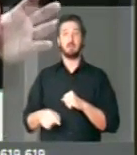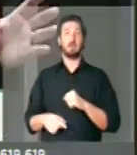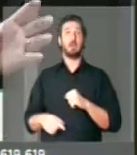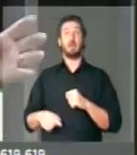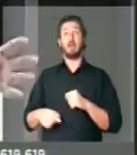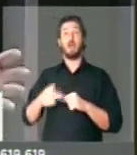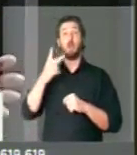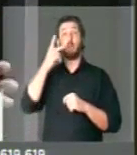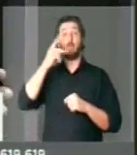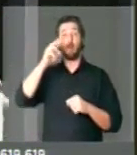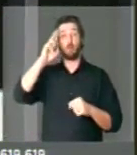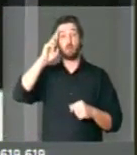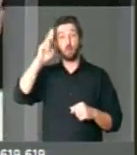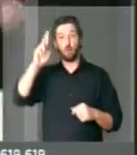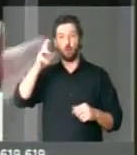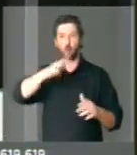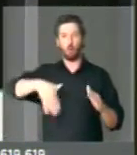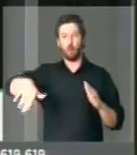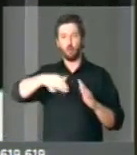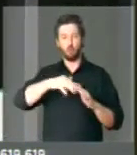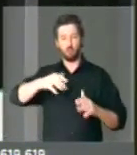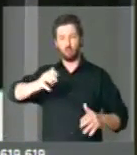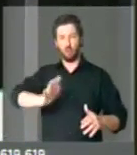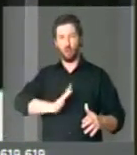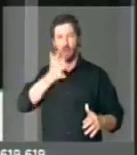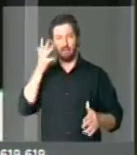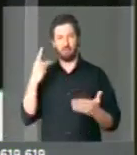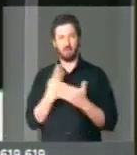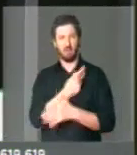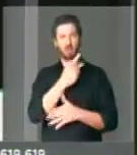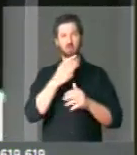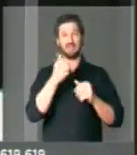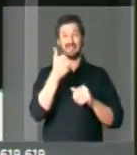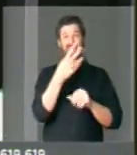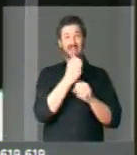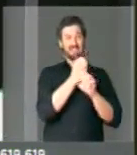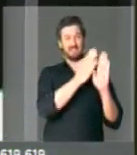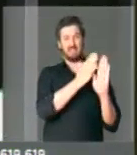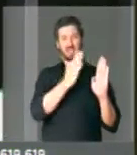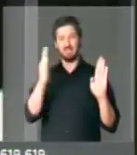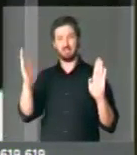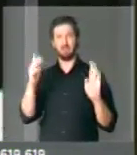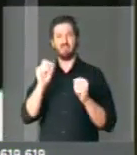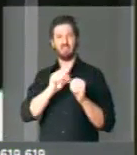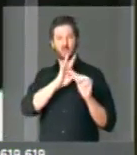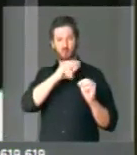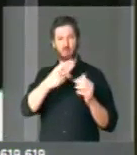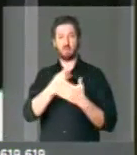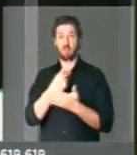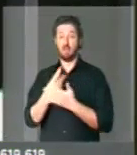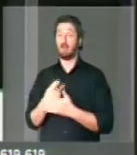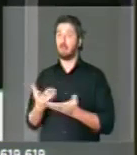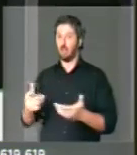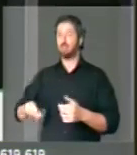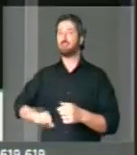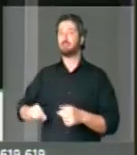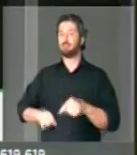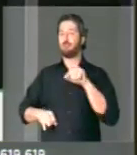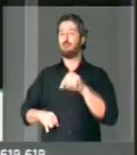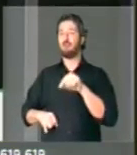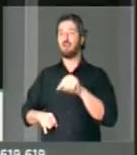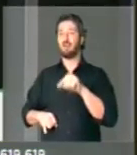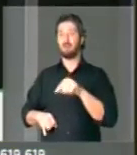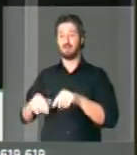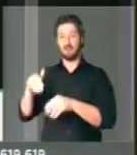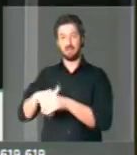todos esses desgovernos praticados ao longo desses últimos 13 anos, amargou nessa eleição a reprovação. E